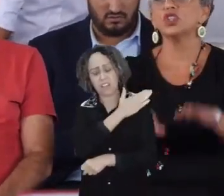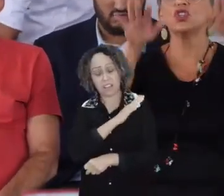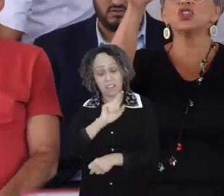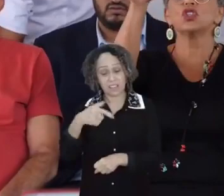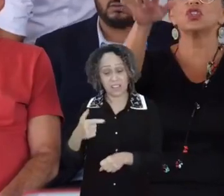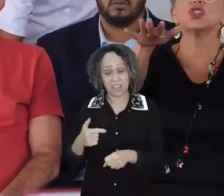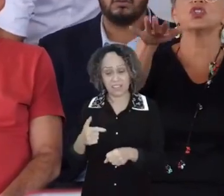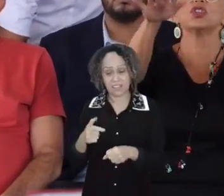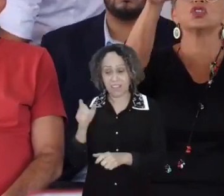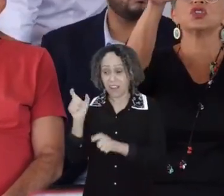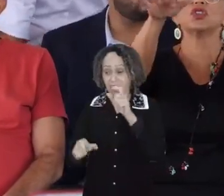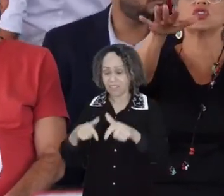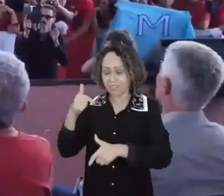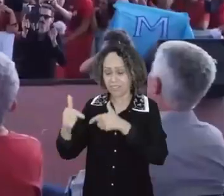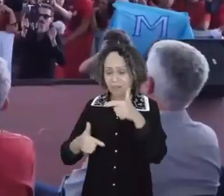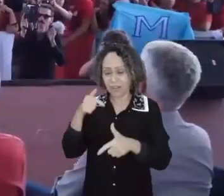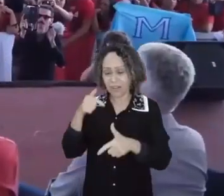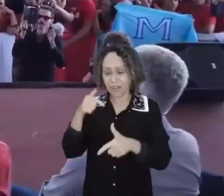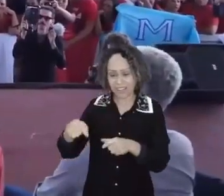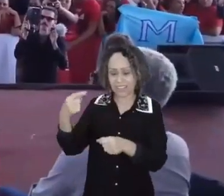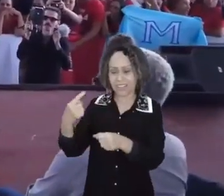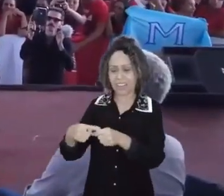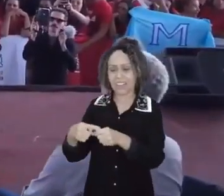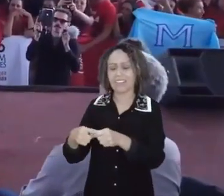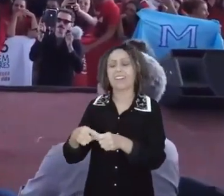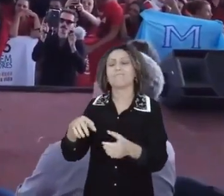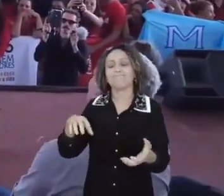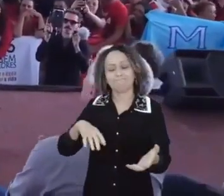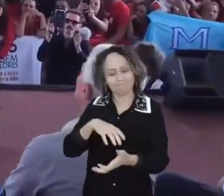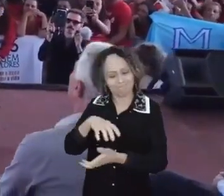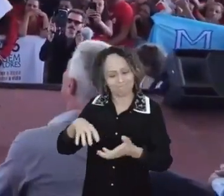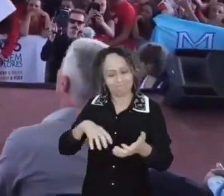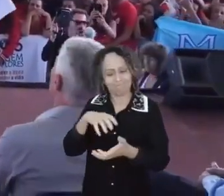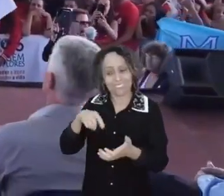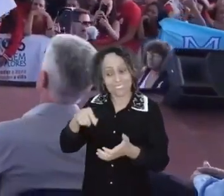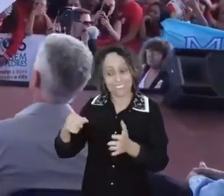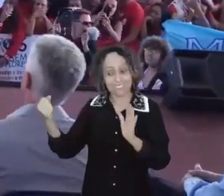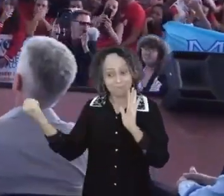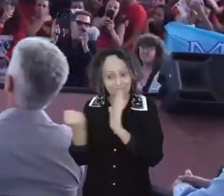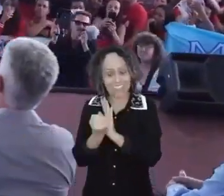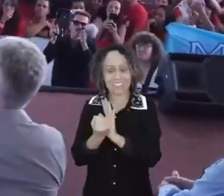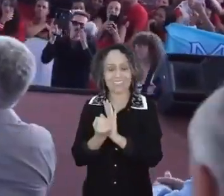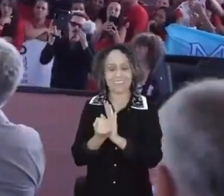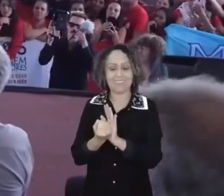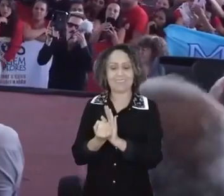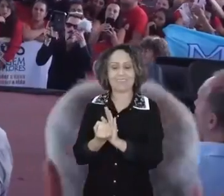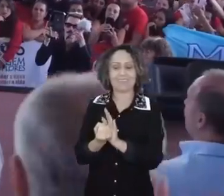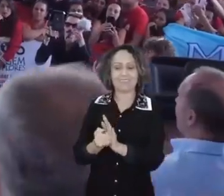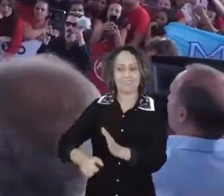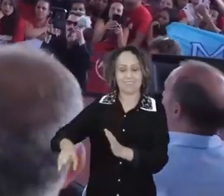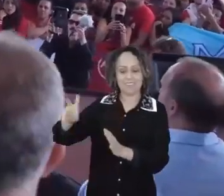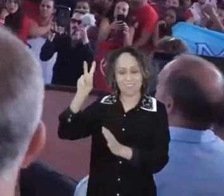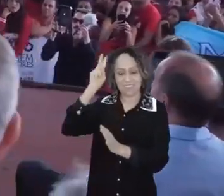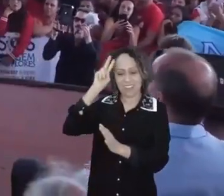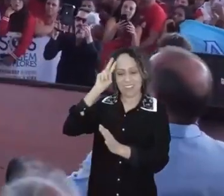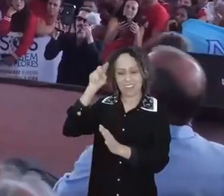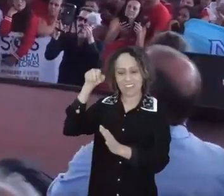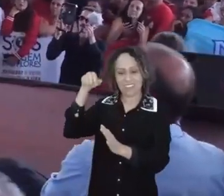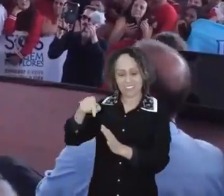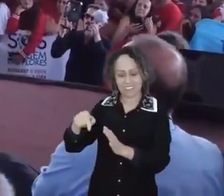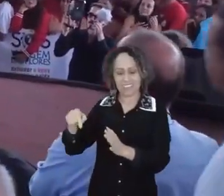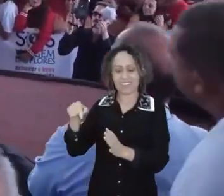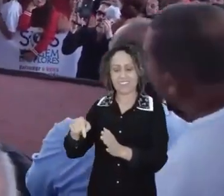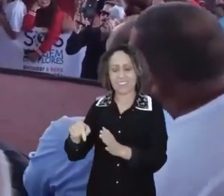greve marcou a história de Contagem, e no mesmo período aconteceu uma greve em Osasco, em São Paulo,